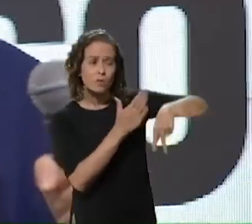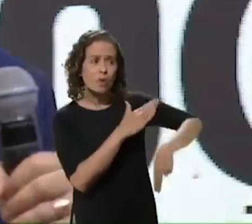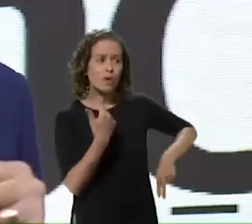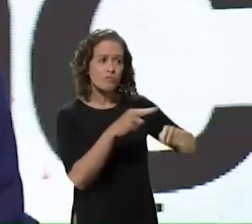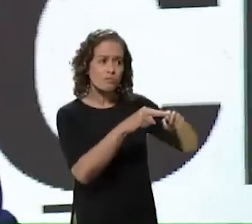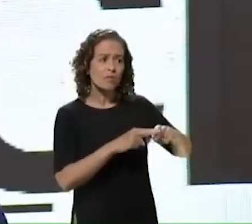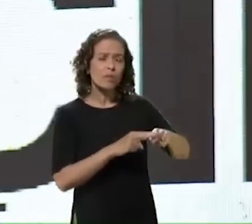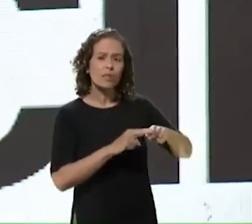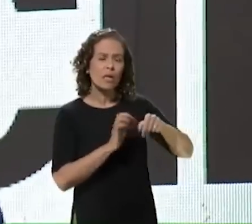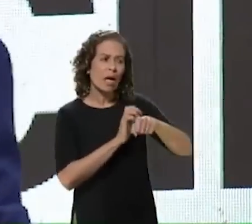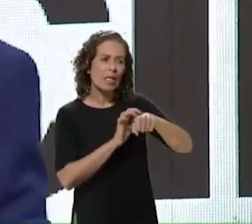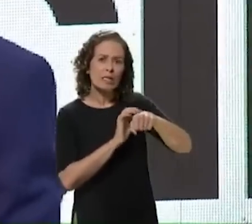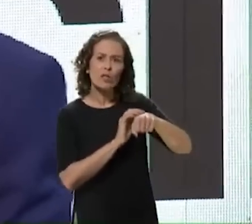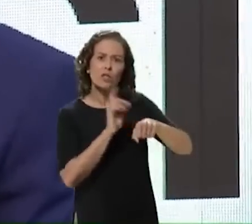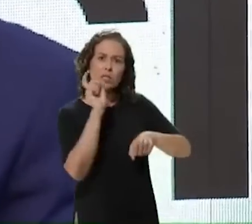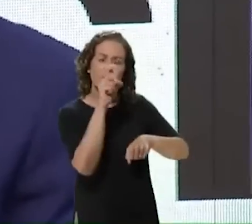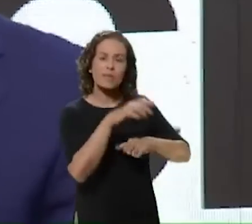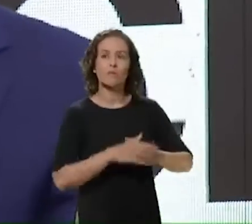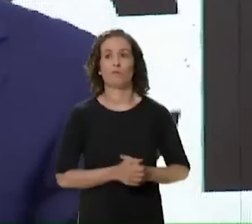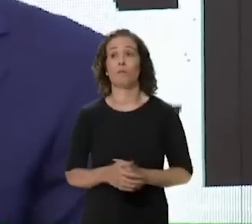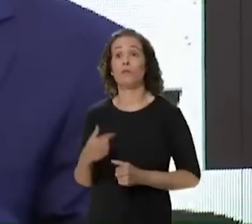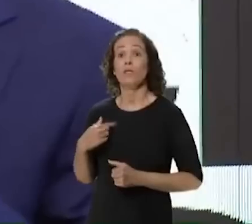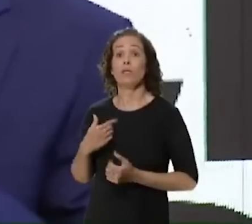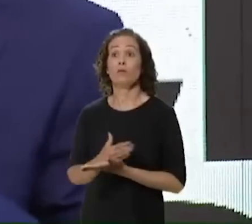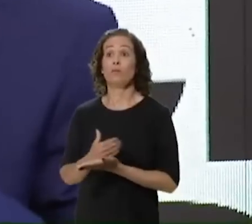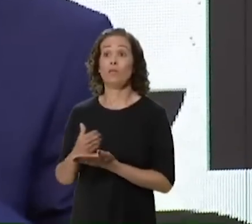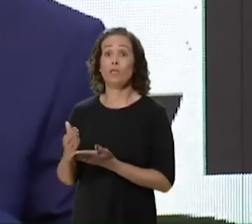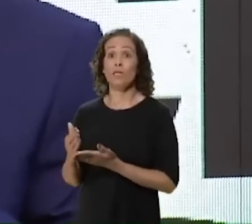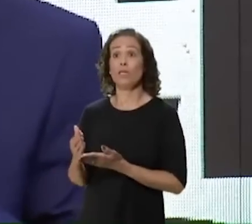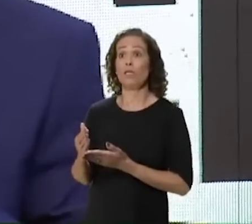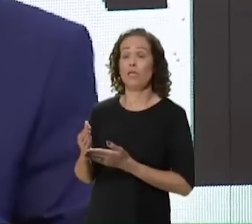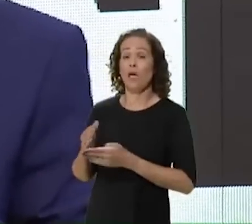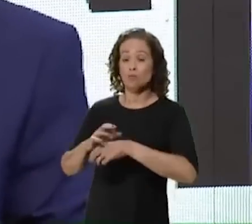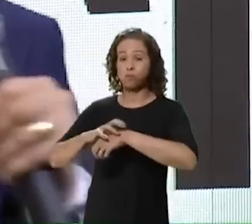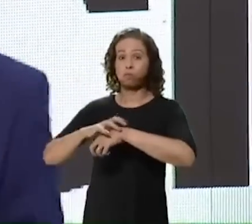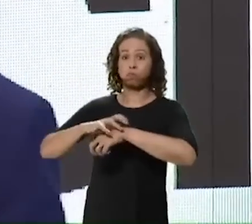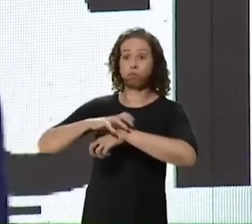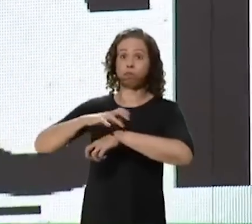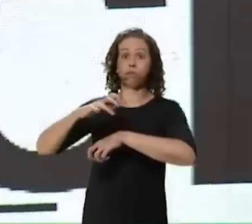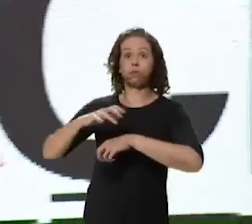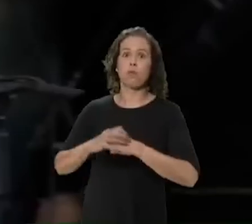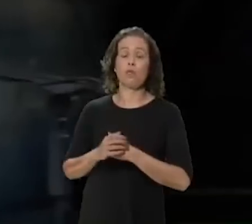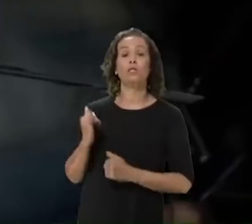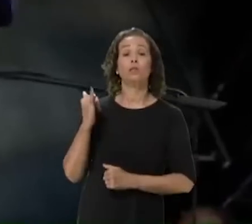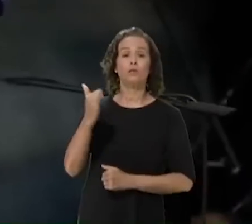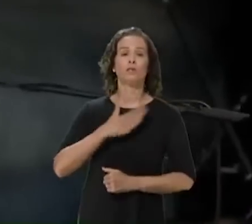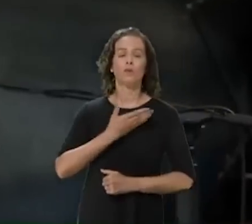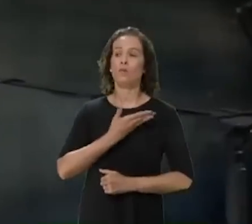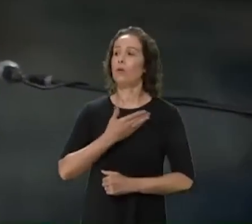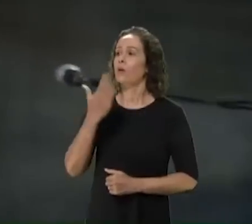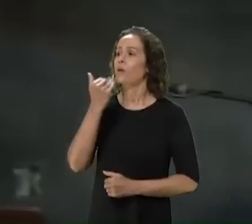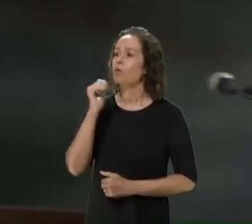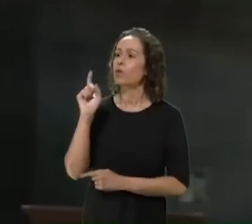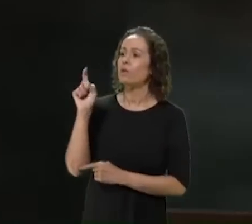Aí eu comecei a empolar, virei pro amigo meu que tá do meu lado, o Dito, falei, Dito, eu comi camarão, eu não posso, cara. Meu Deus do céu, ficaram doidos, vou